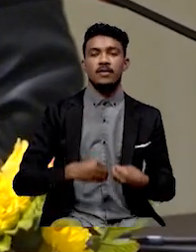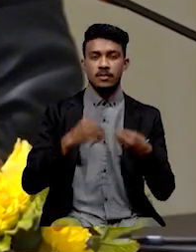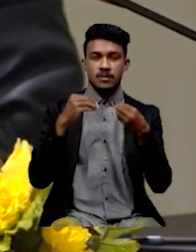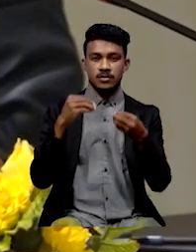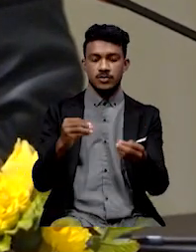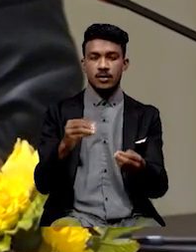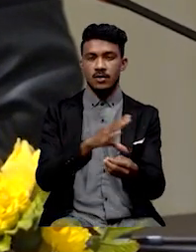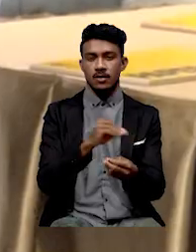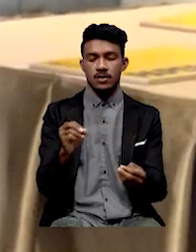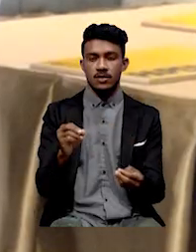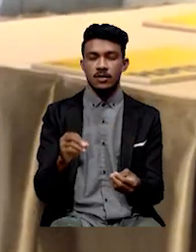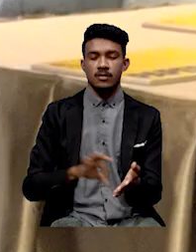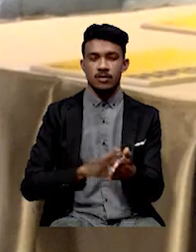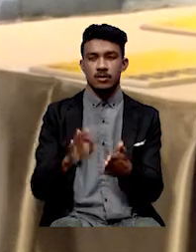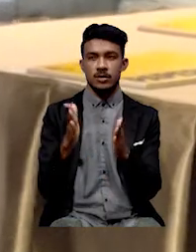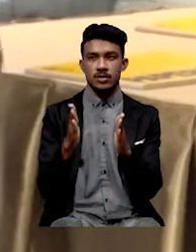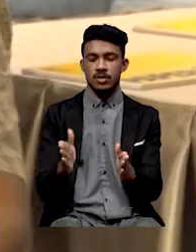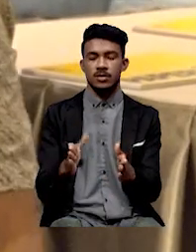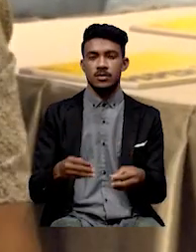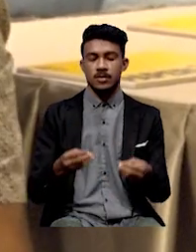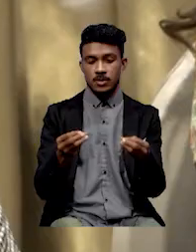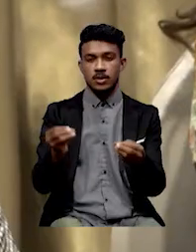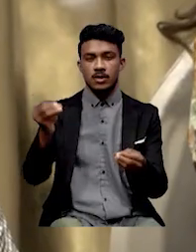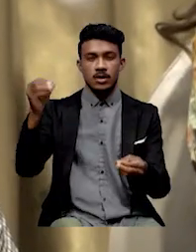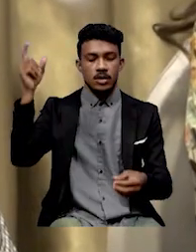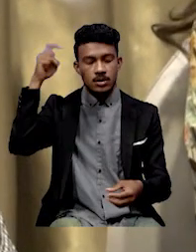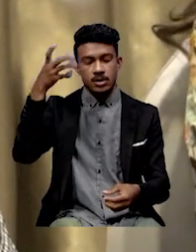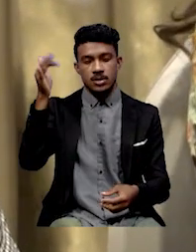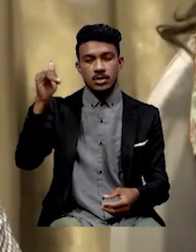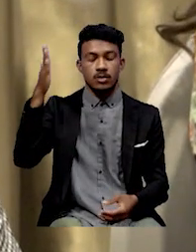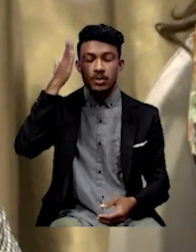ba kontrator sira ho di kapasita sira kona ba oinsa halo